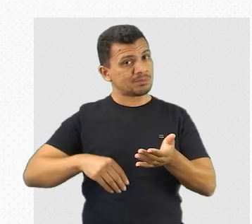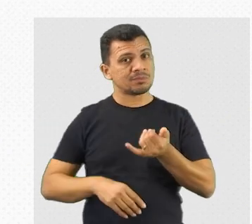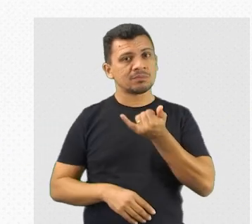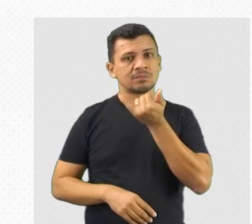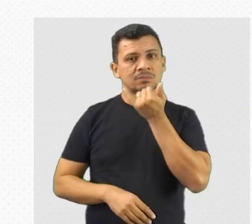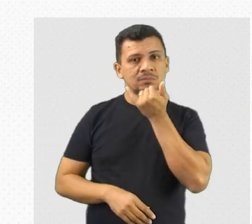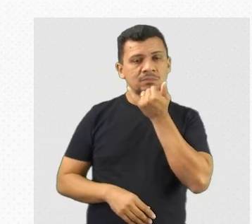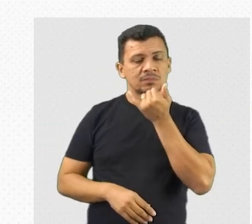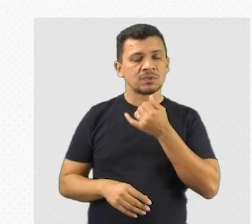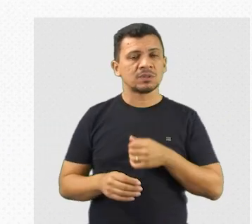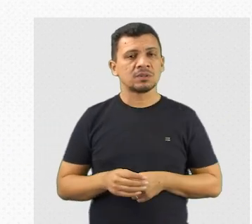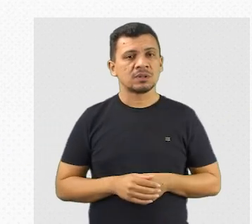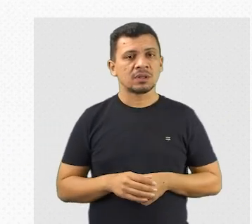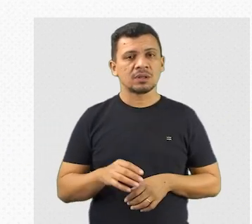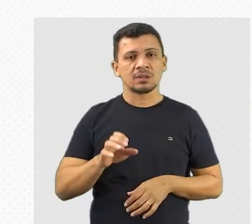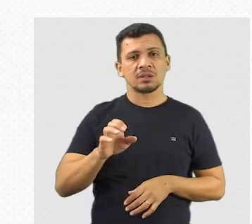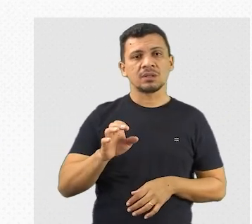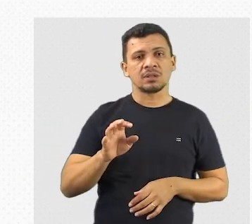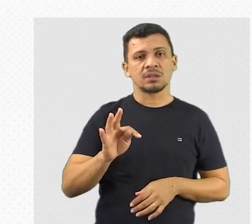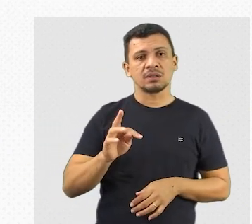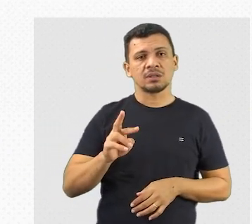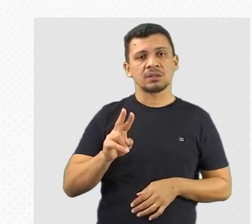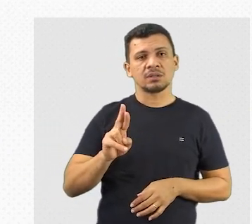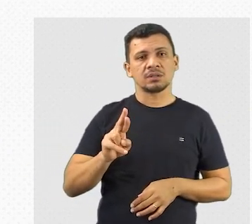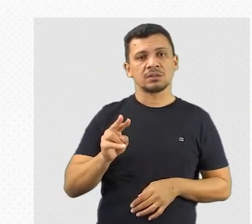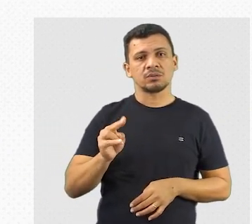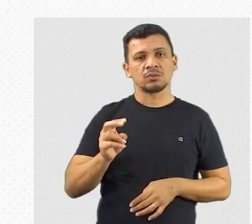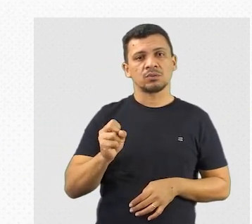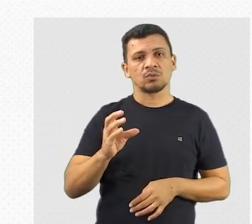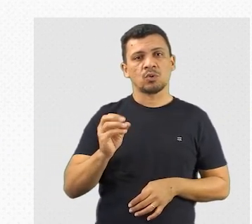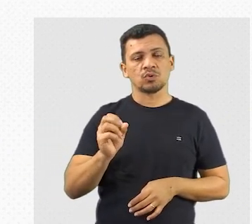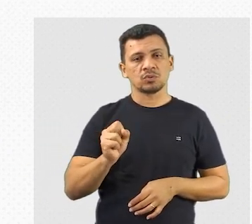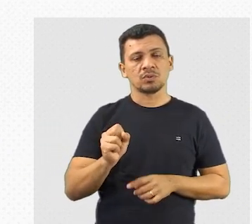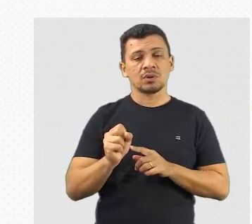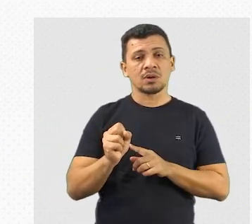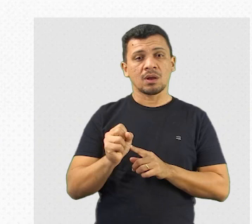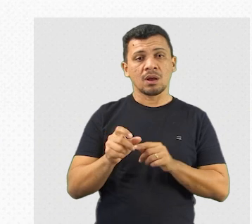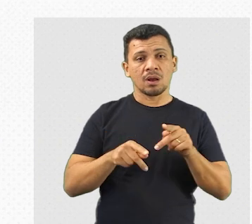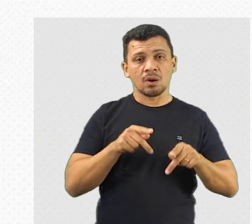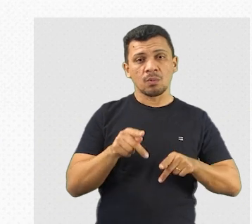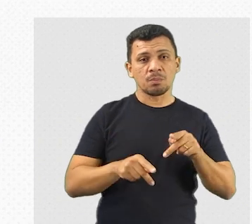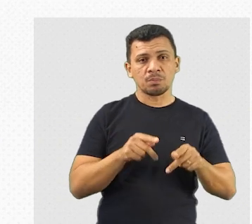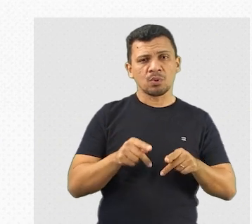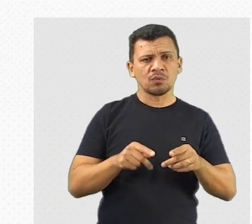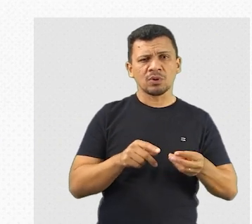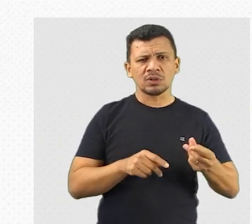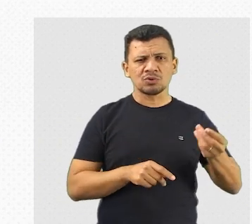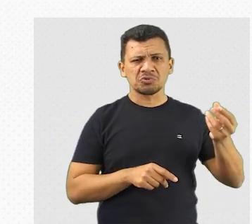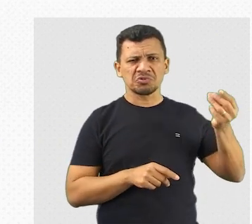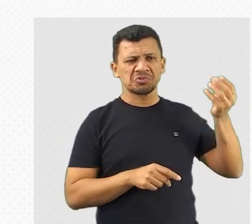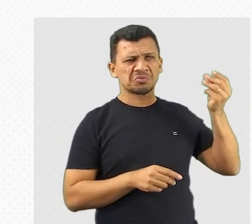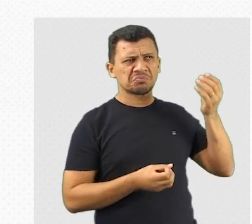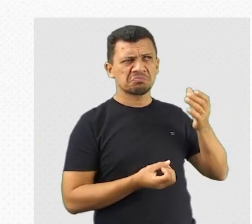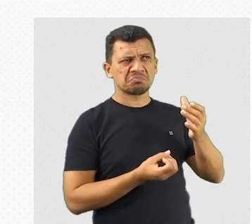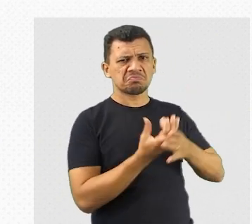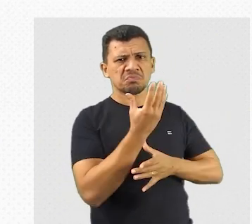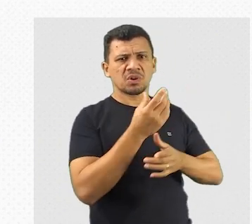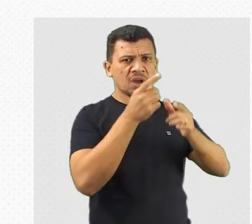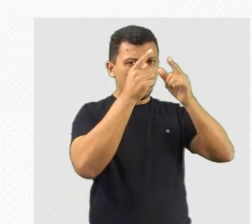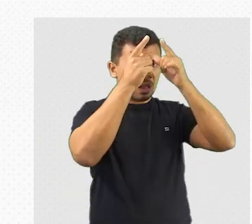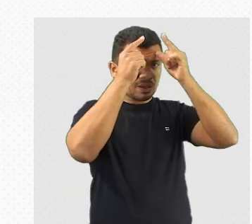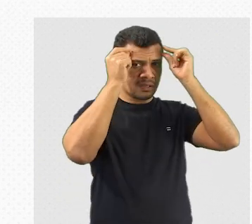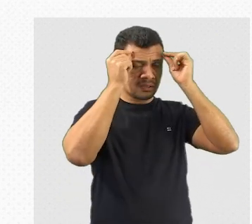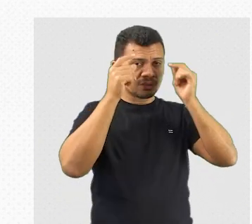perdão, quanto dos etruscos. Essa é uma influência de um povo industrioso de remotas e obscuras origens gregas instalado no